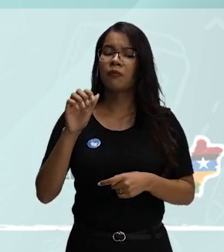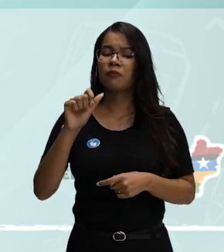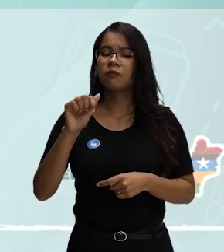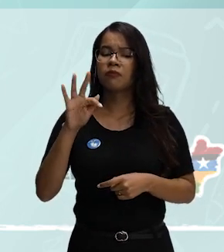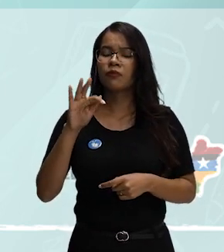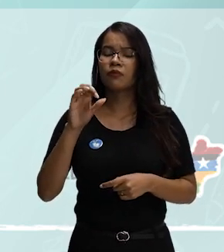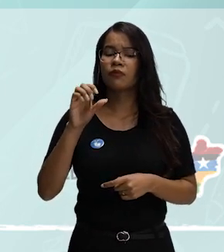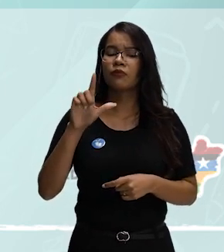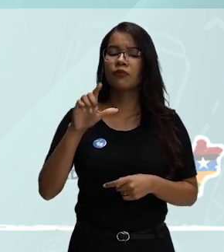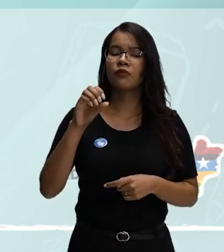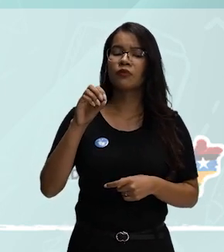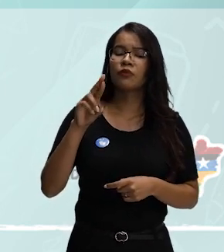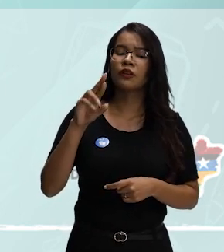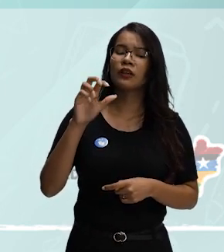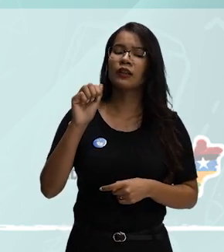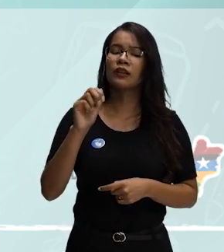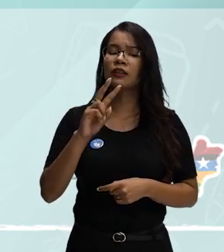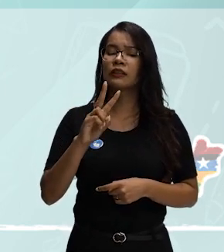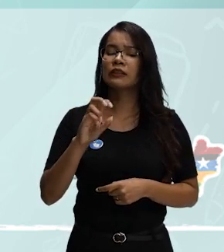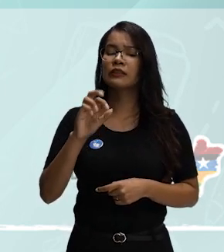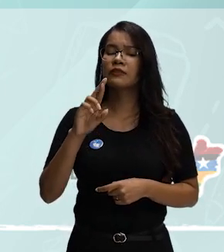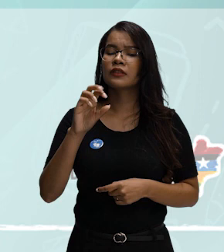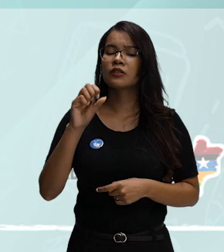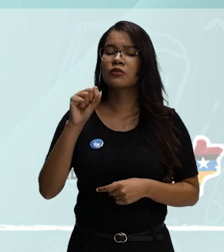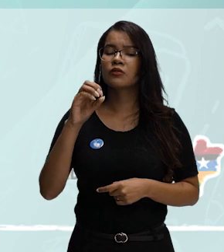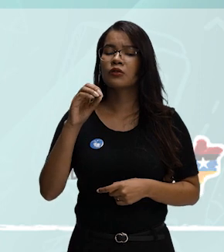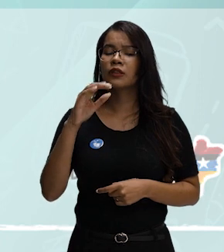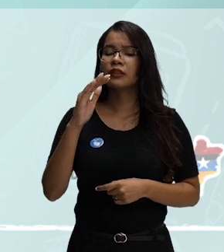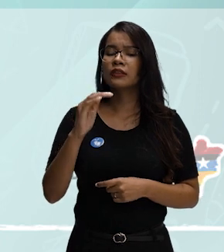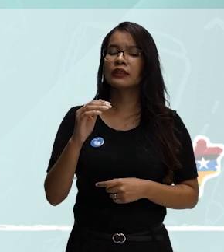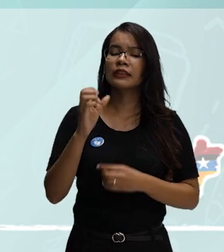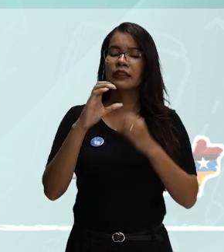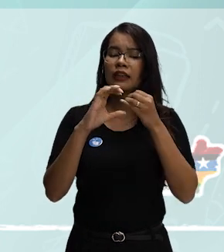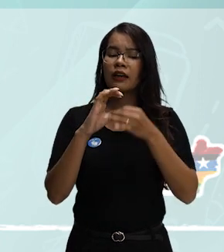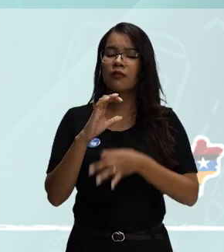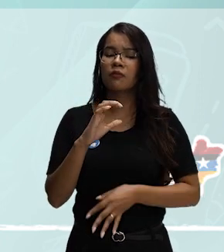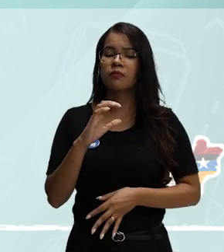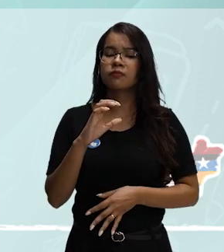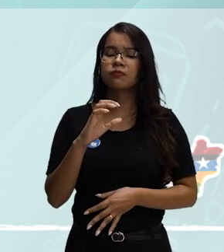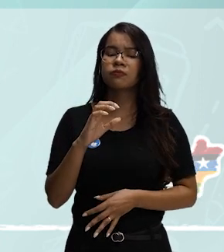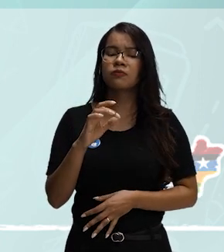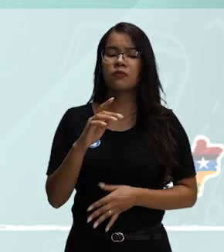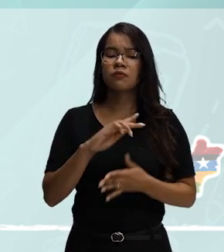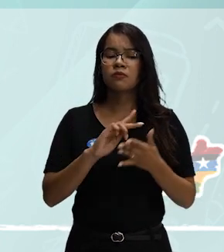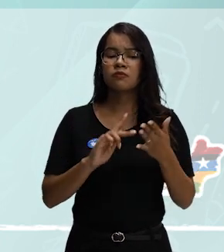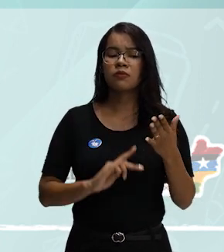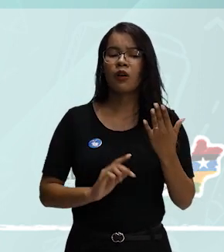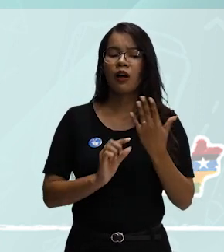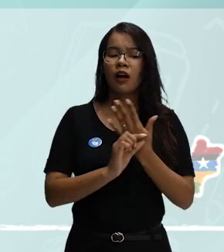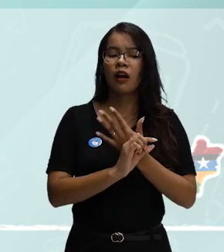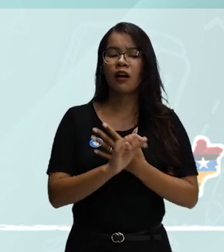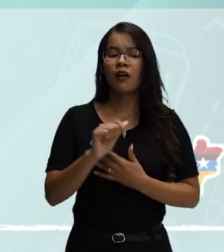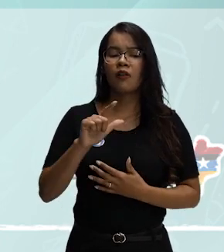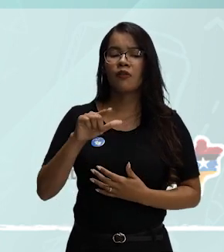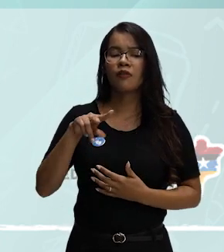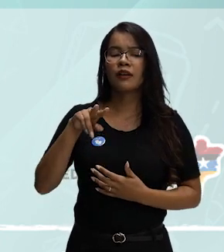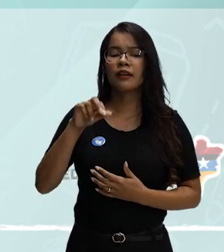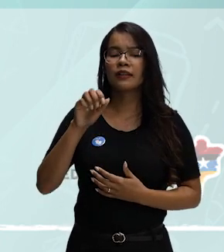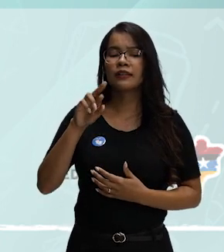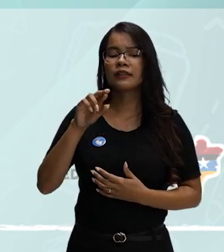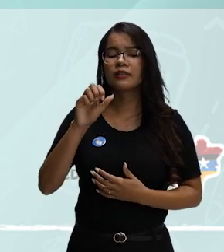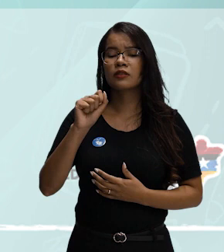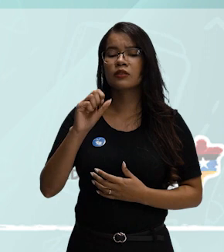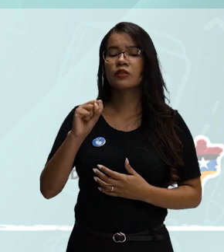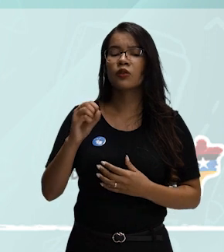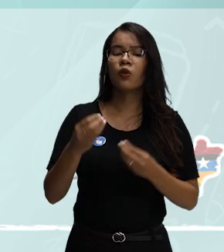né, que nós acabamos de ler, e caracteriza o poeta Álvares de Azevedo como ultrarromântico é devoção pela